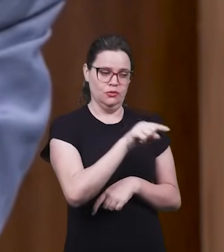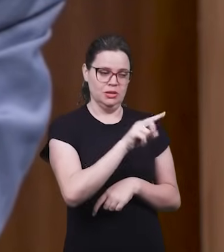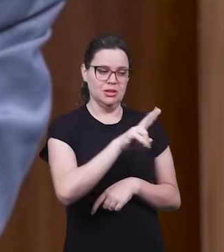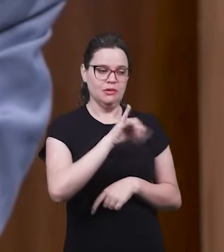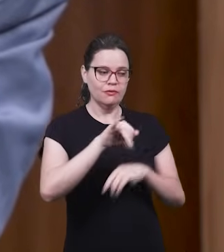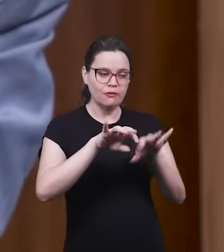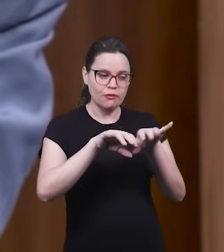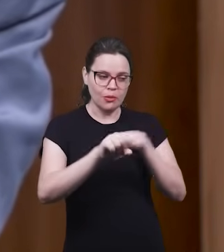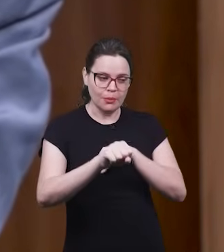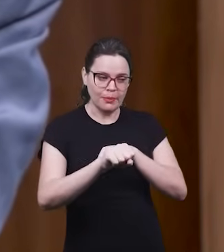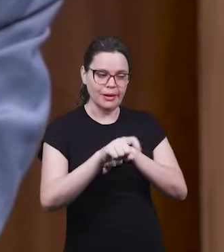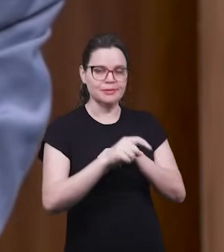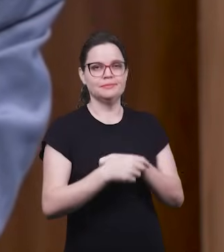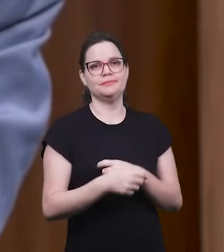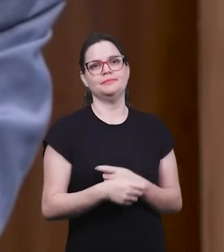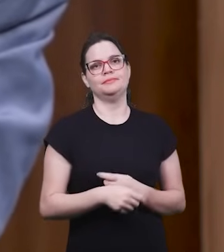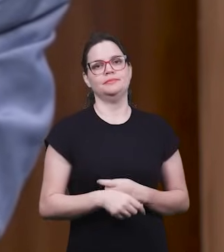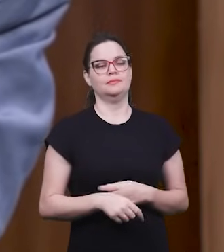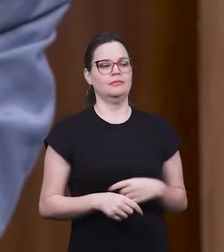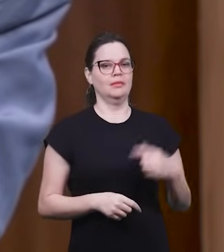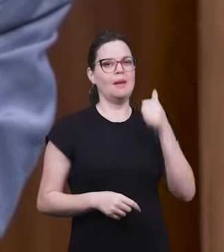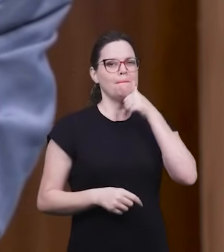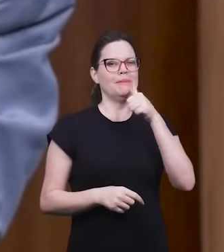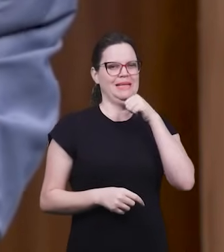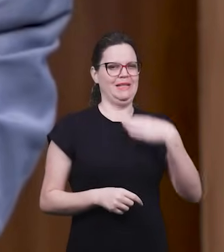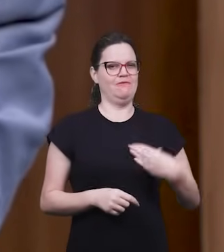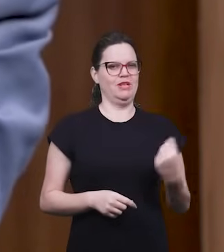formar, você vai... Filha única, a menina.